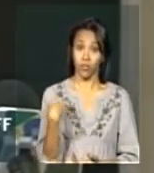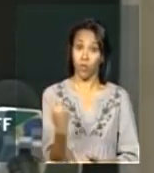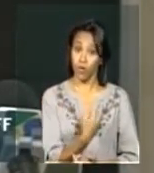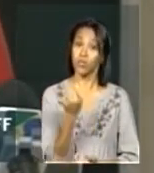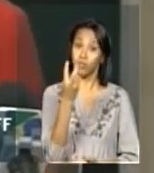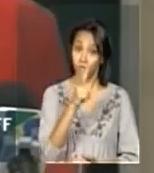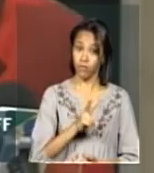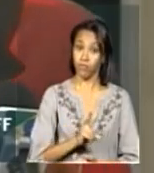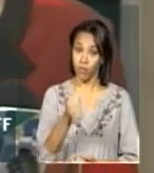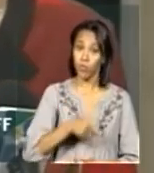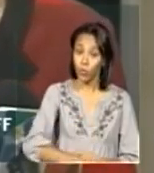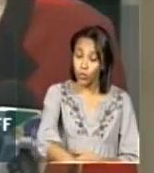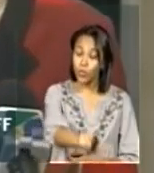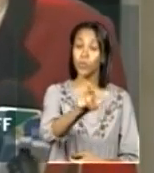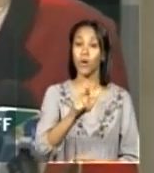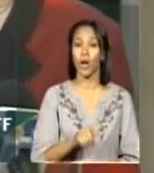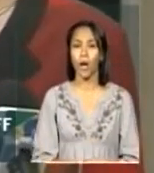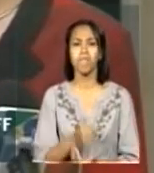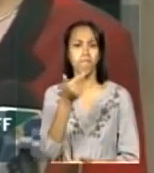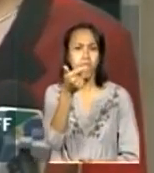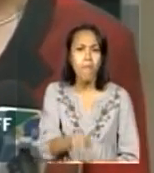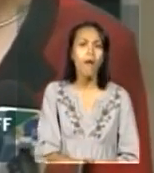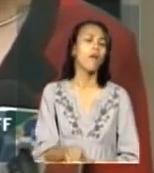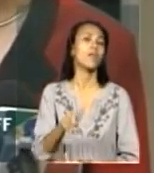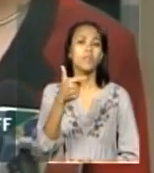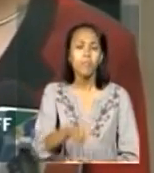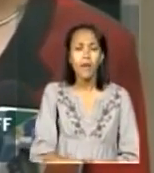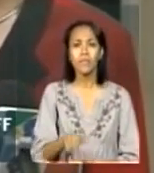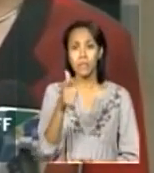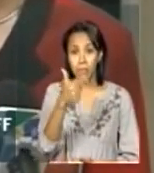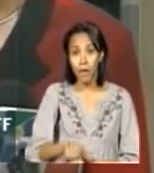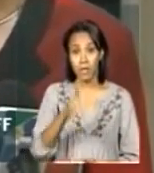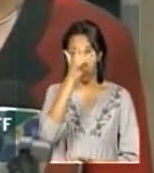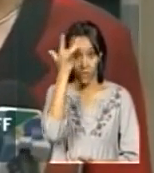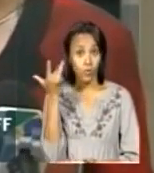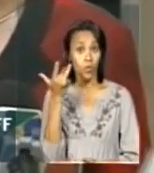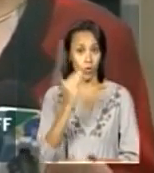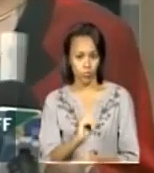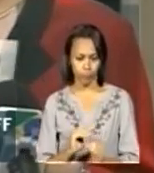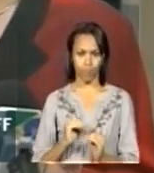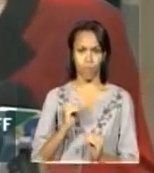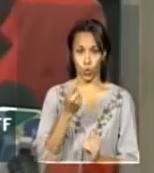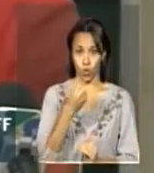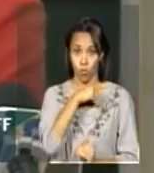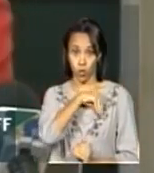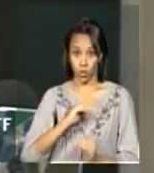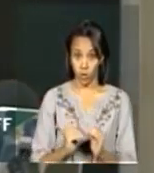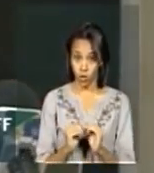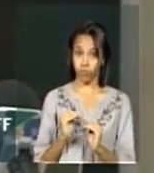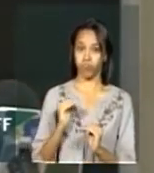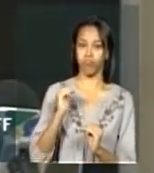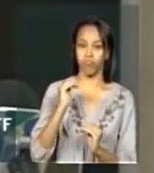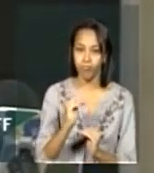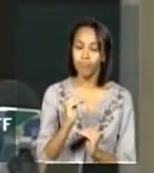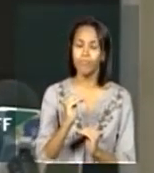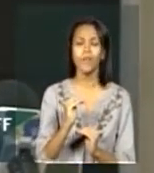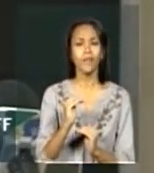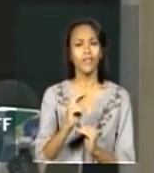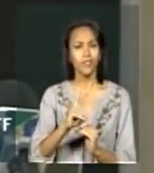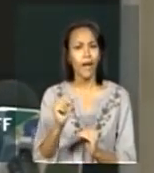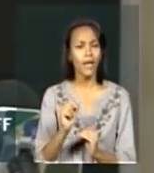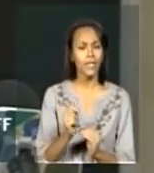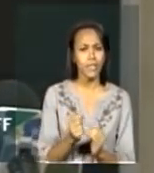continuando a fazer elevar mais e mais pessoas a classe média. Então, nós estamos criando, a medida que